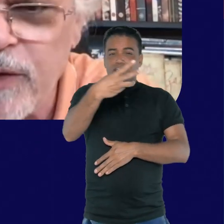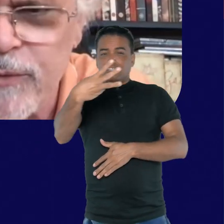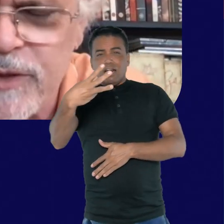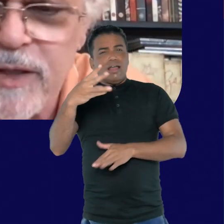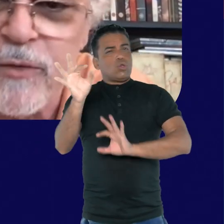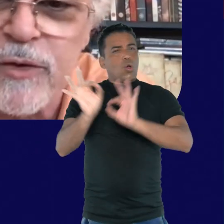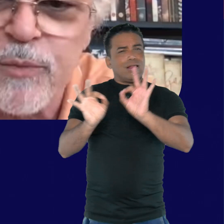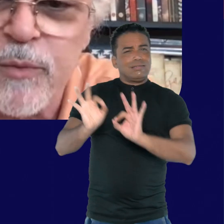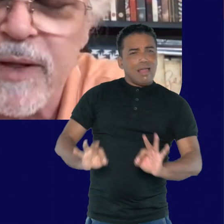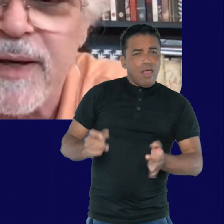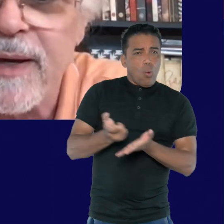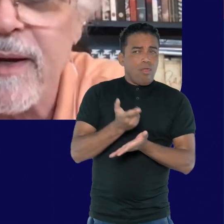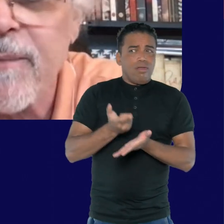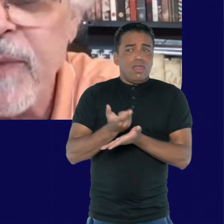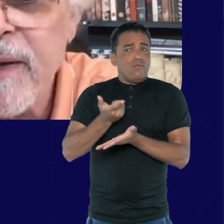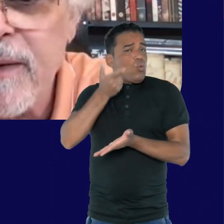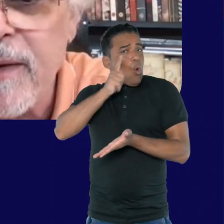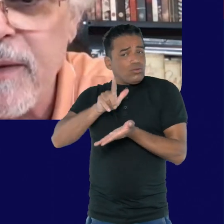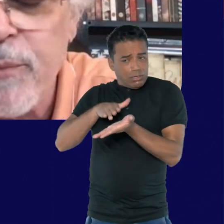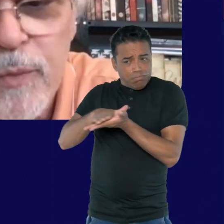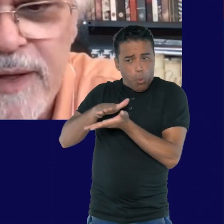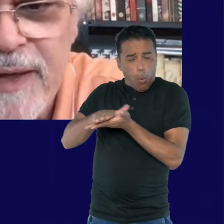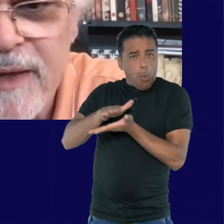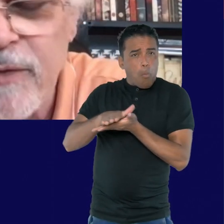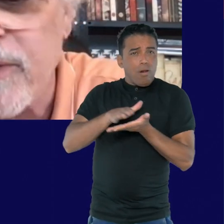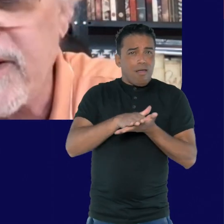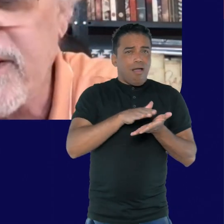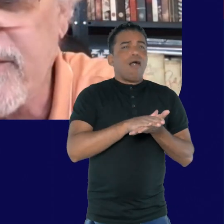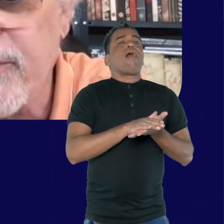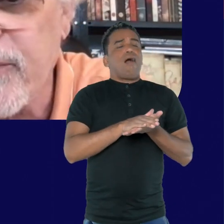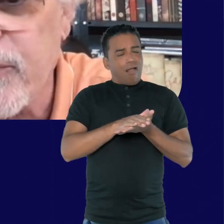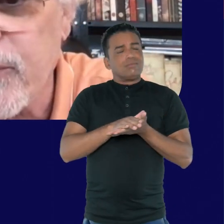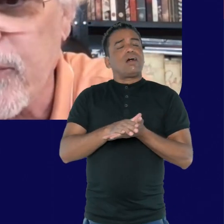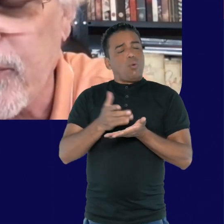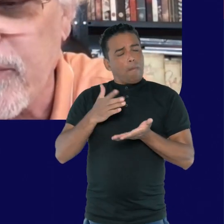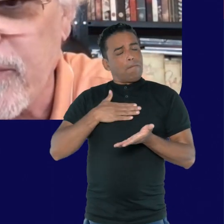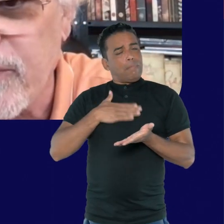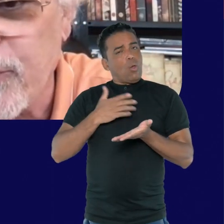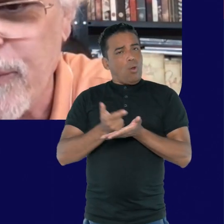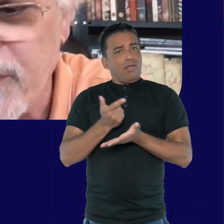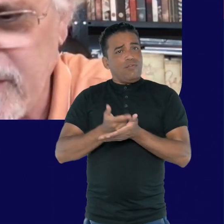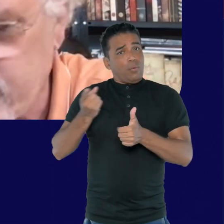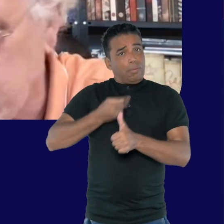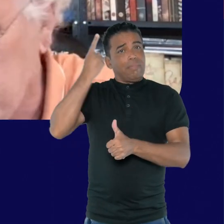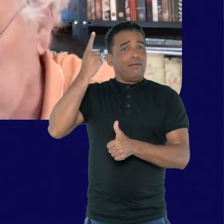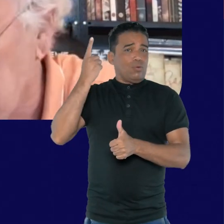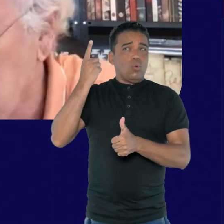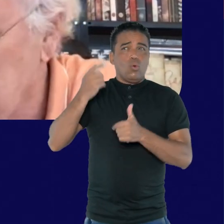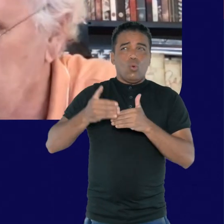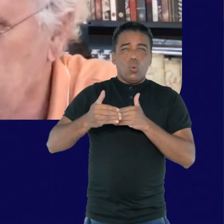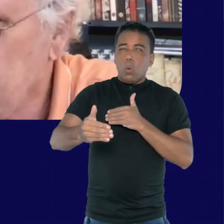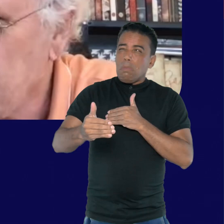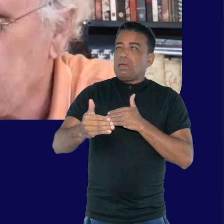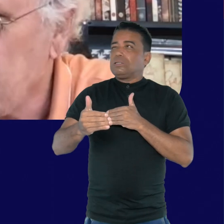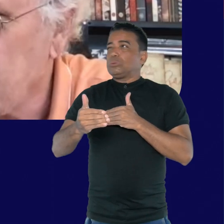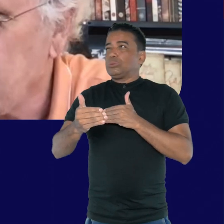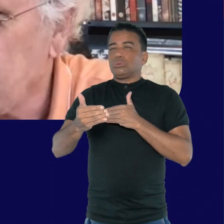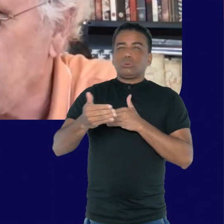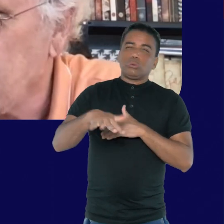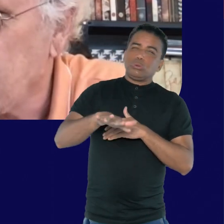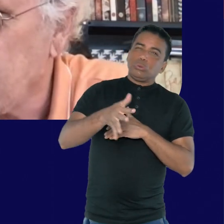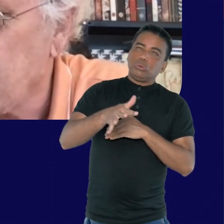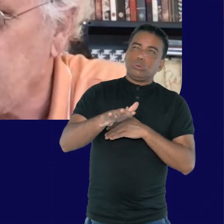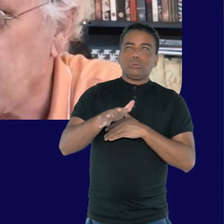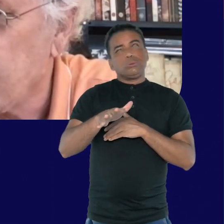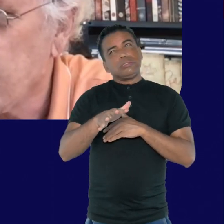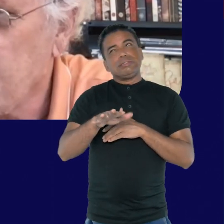livro, arrumei um jeito de publicar, publiquei o livro no começo de